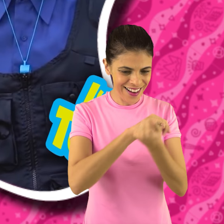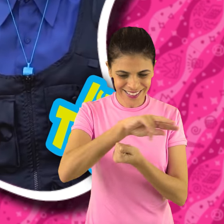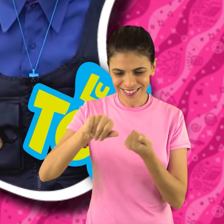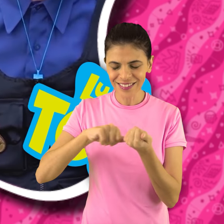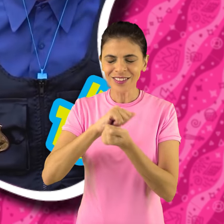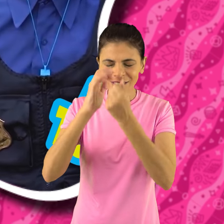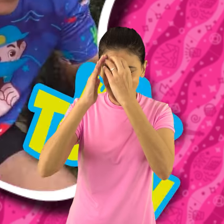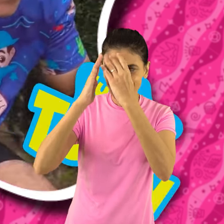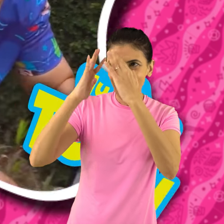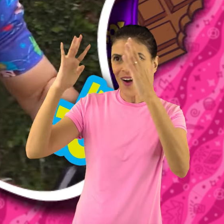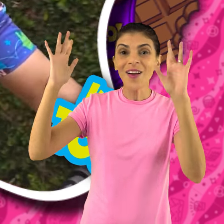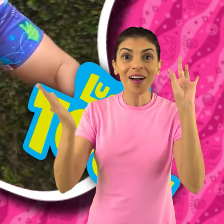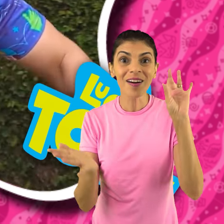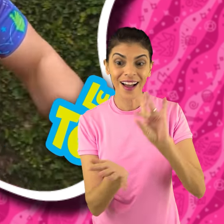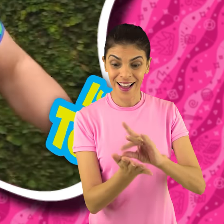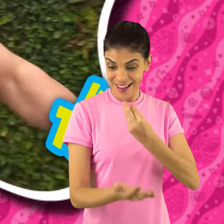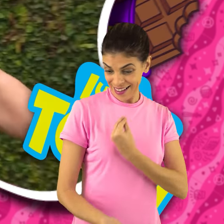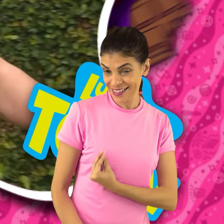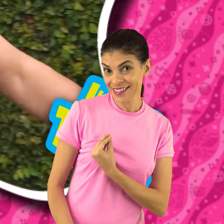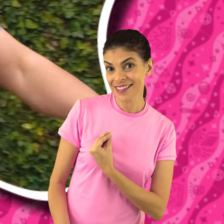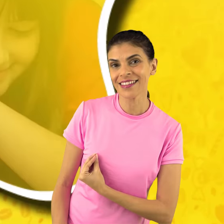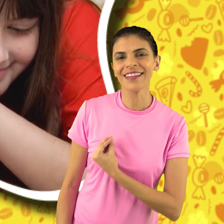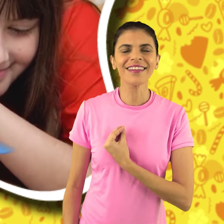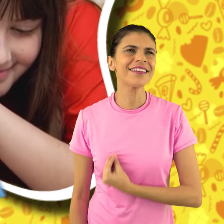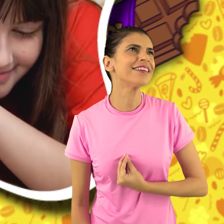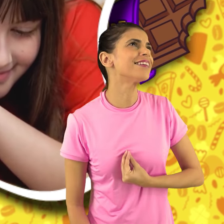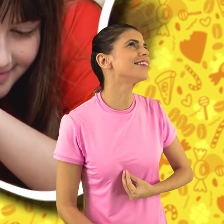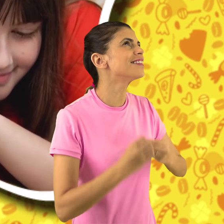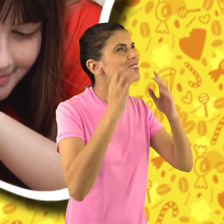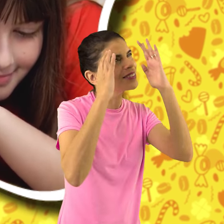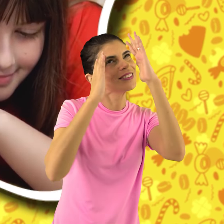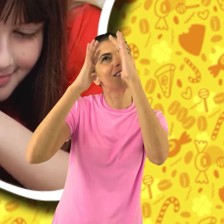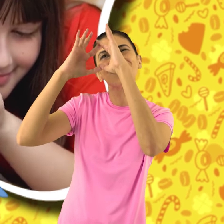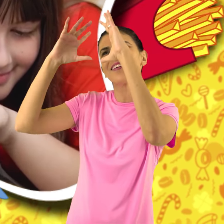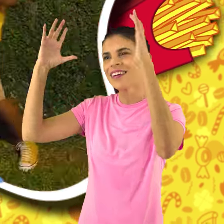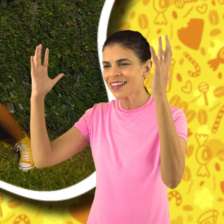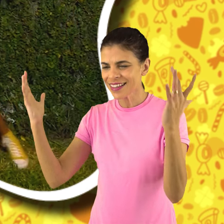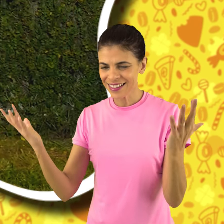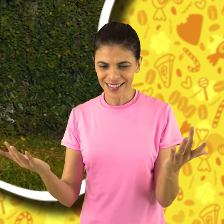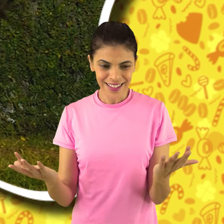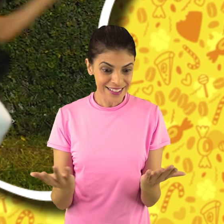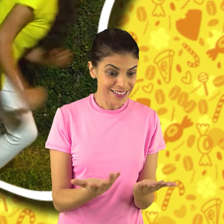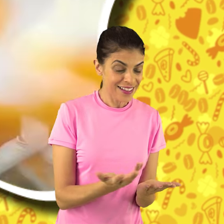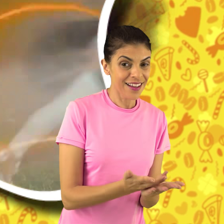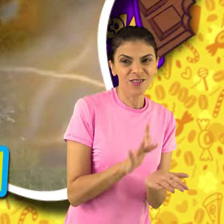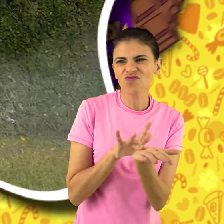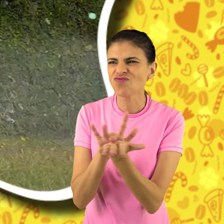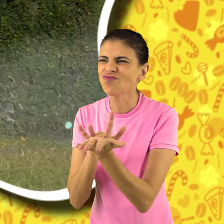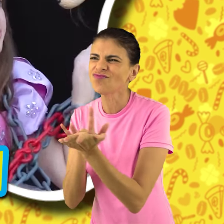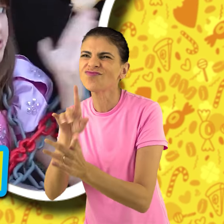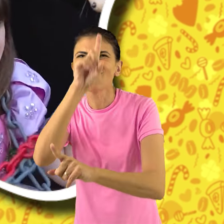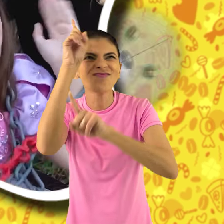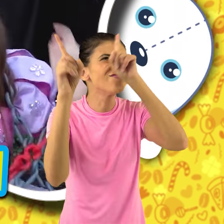Para o nosso lindo sonho acontecer, vem todo mundo usando a imaginação